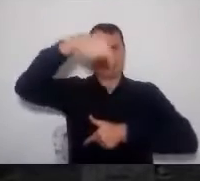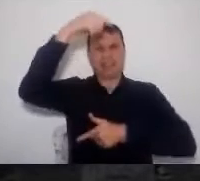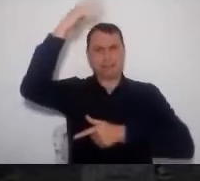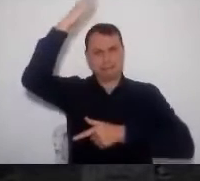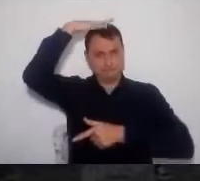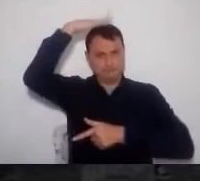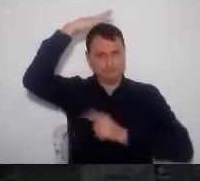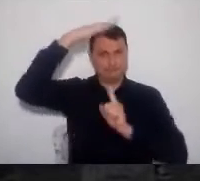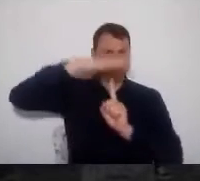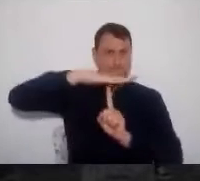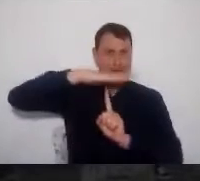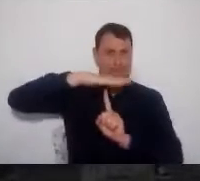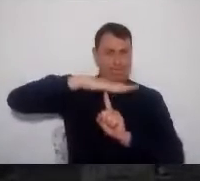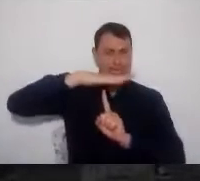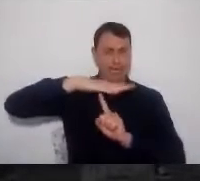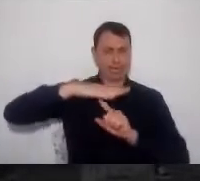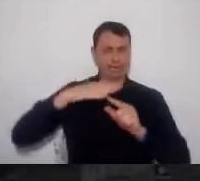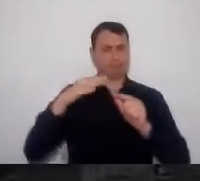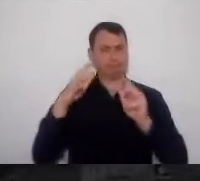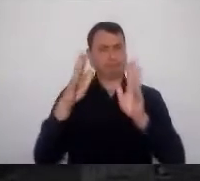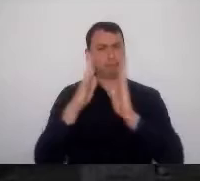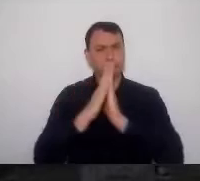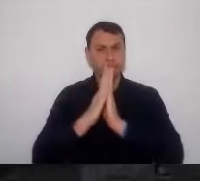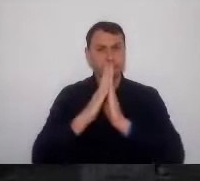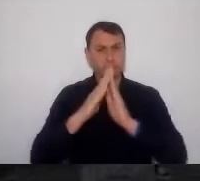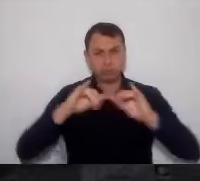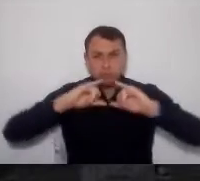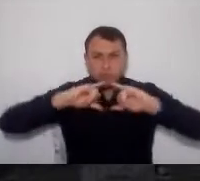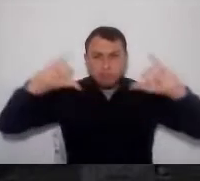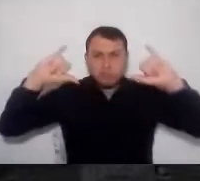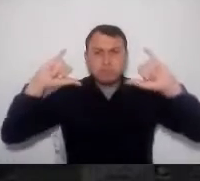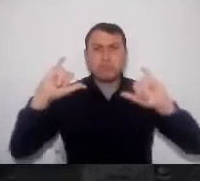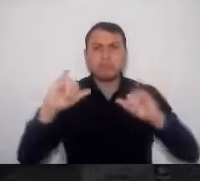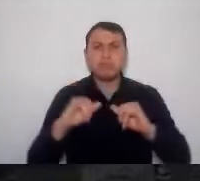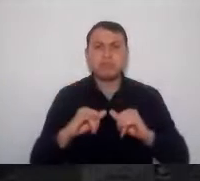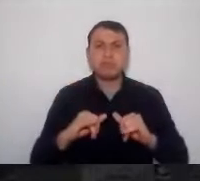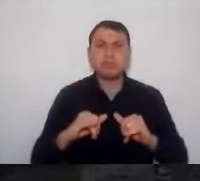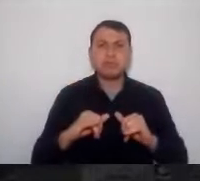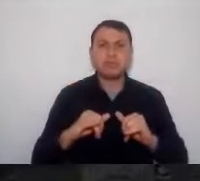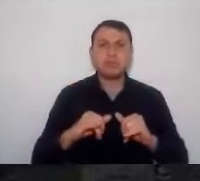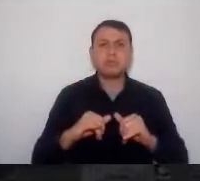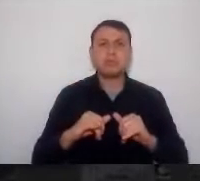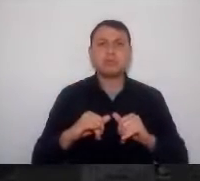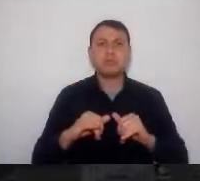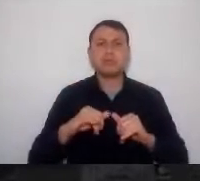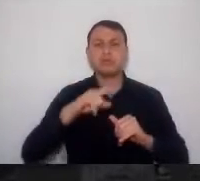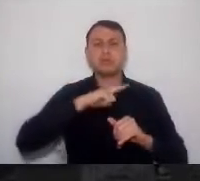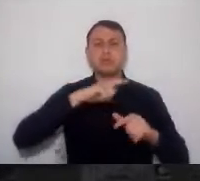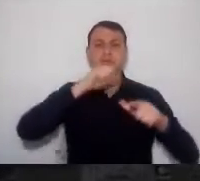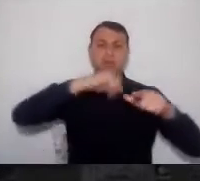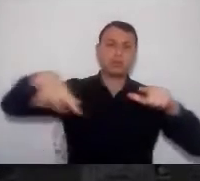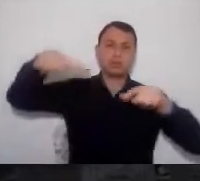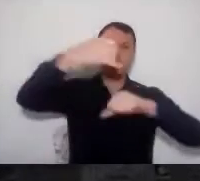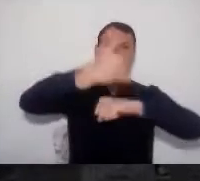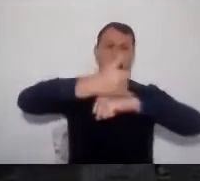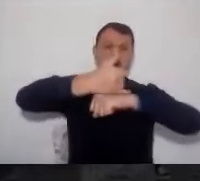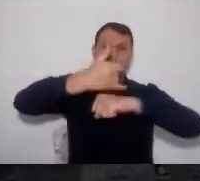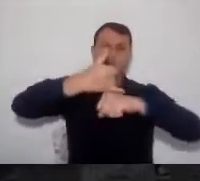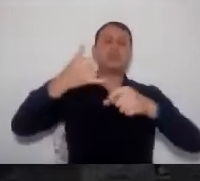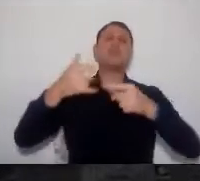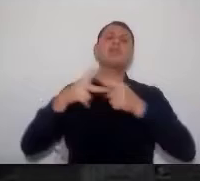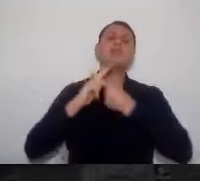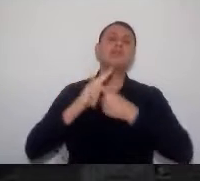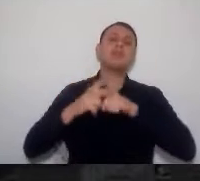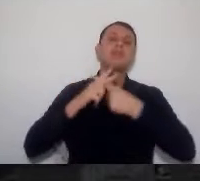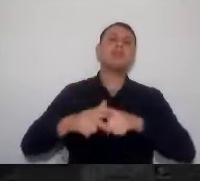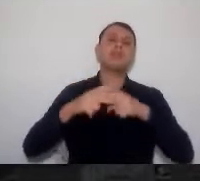chamar a atenção de vocês, principalmente as multinacionais, Butica, do nosso setor metal mecânico. Elas